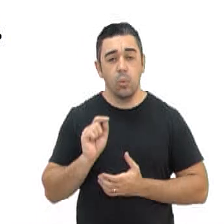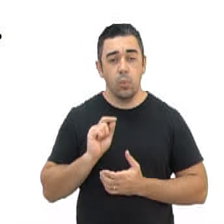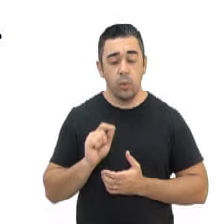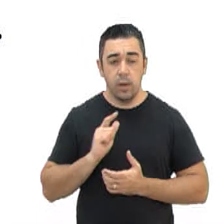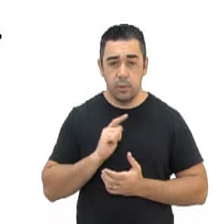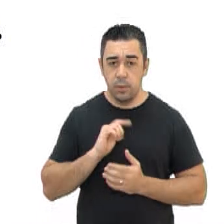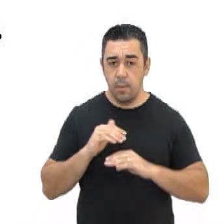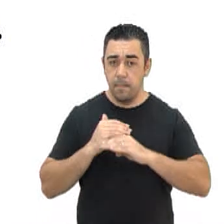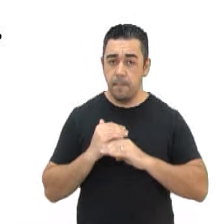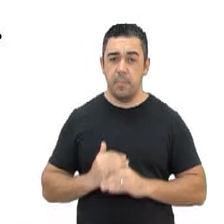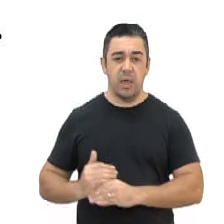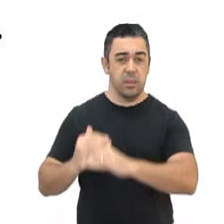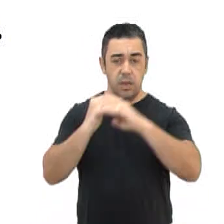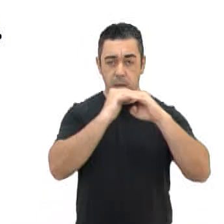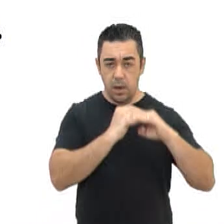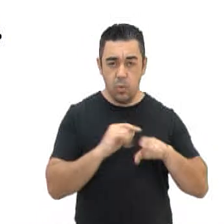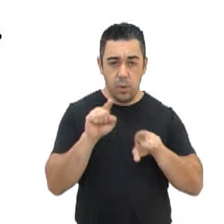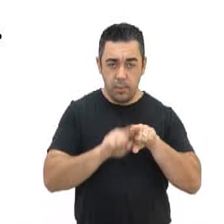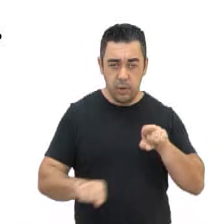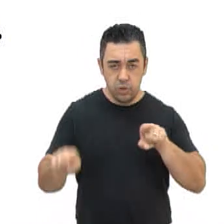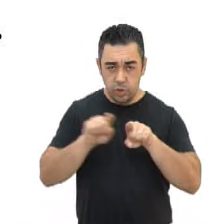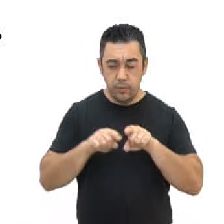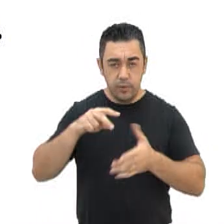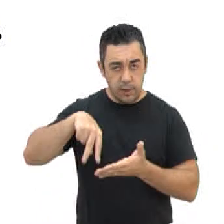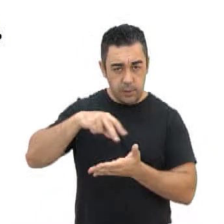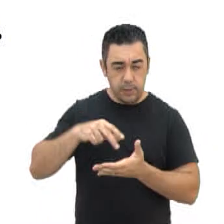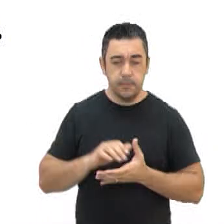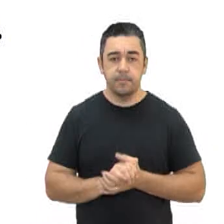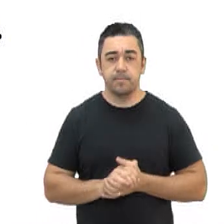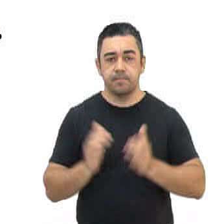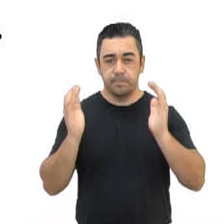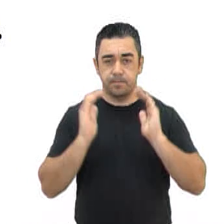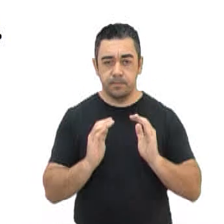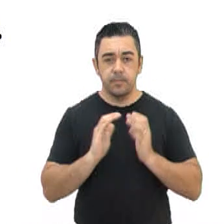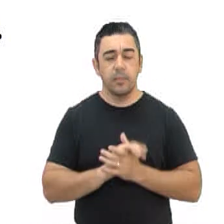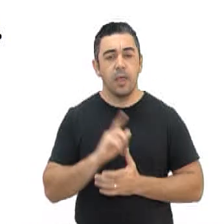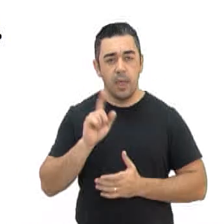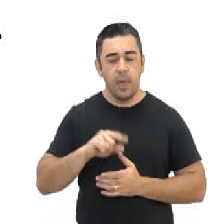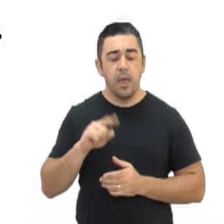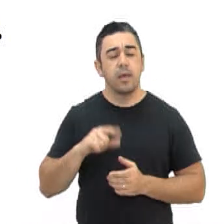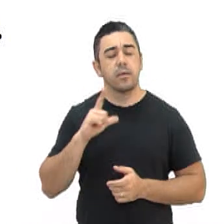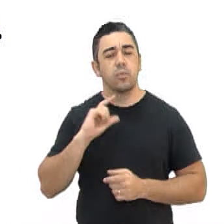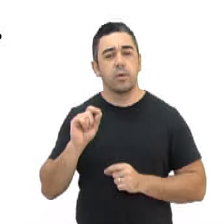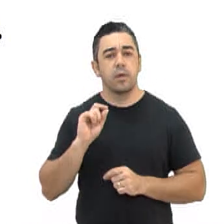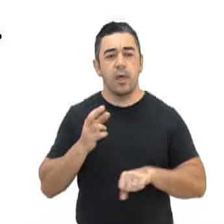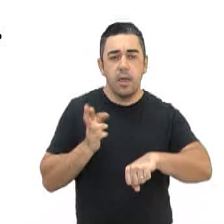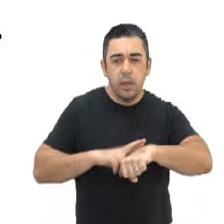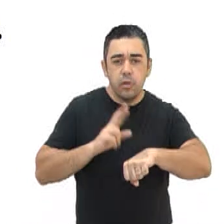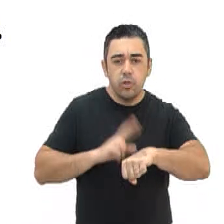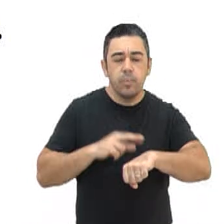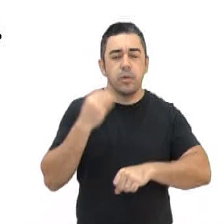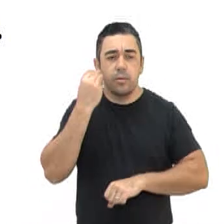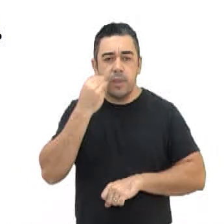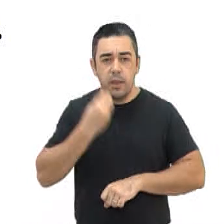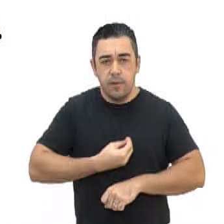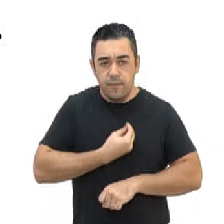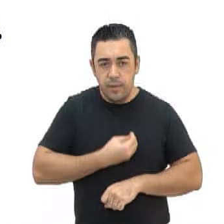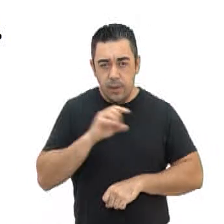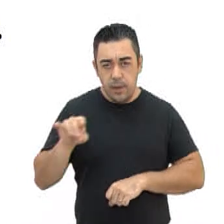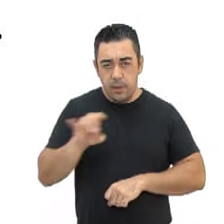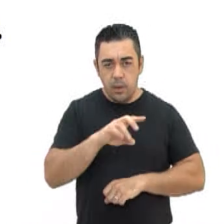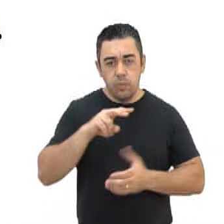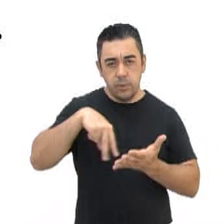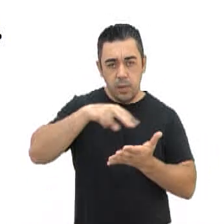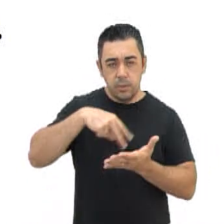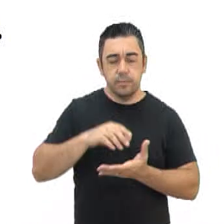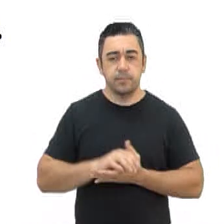são padronizados e repetitivos, o ato de dançar reflete o ritmo e as experiências de vida de quem dança,